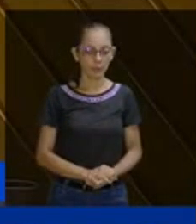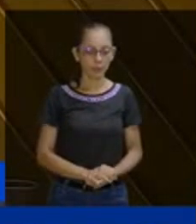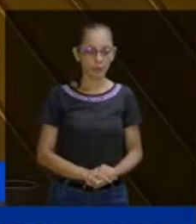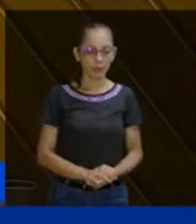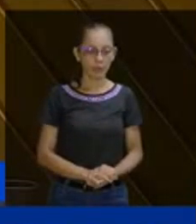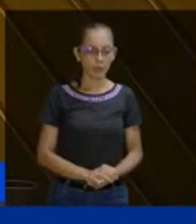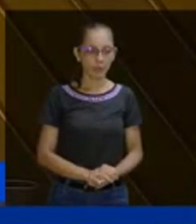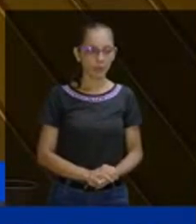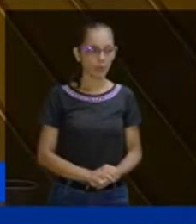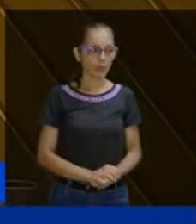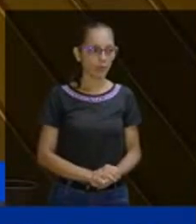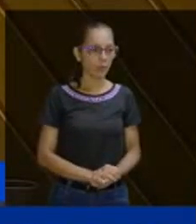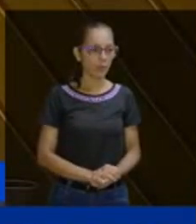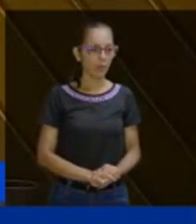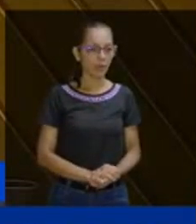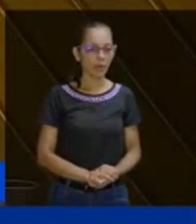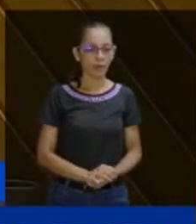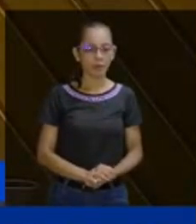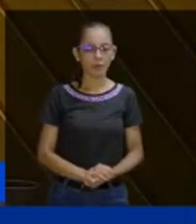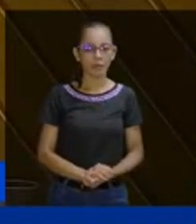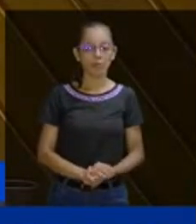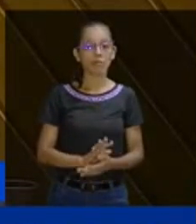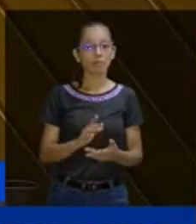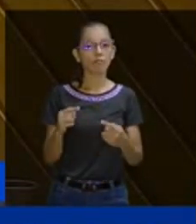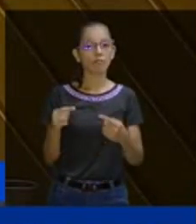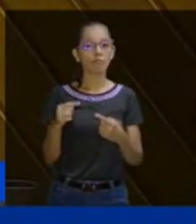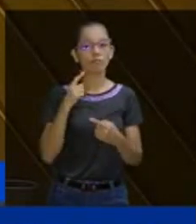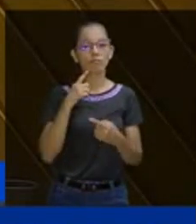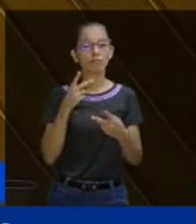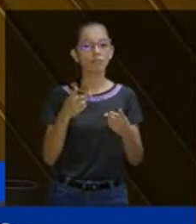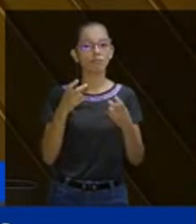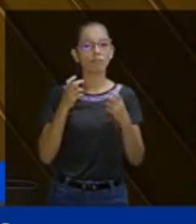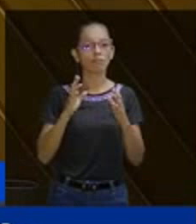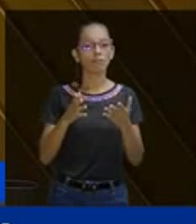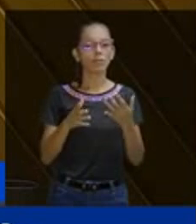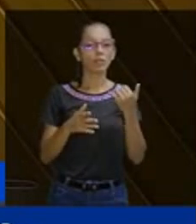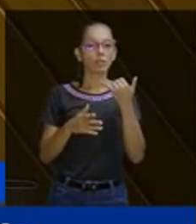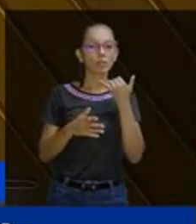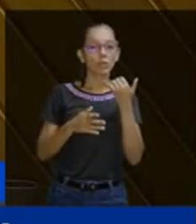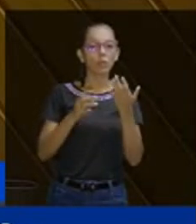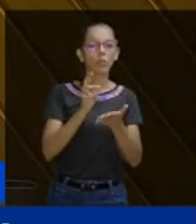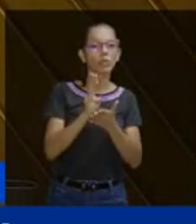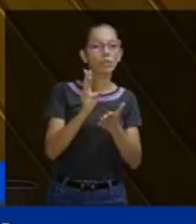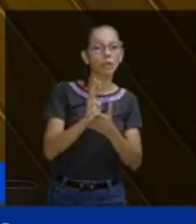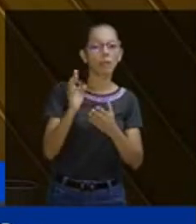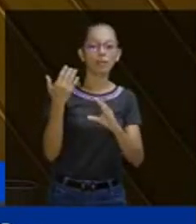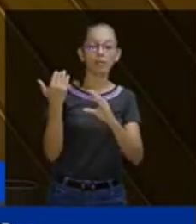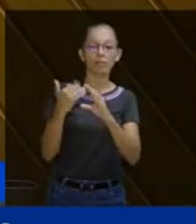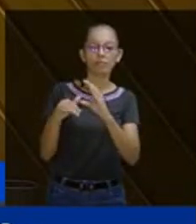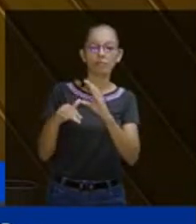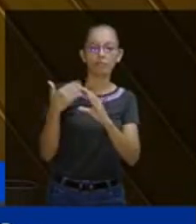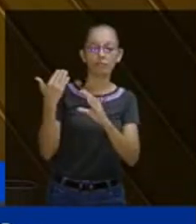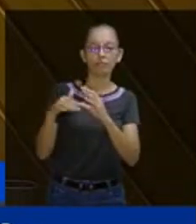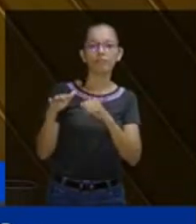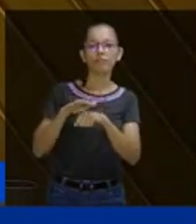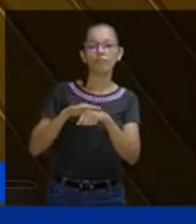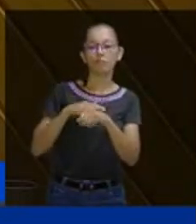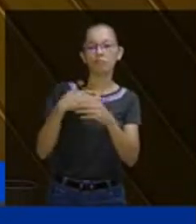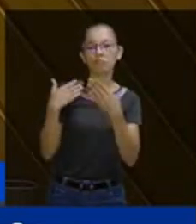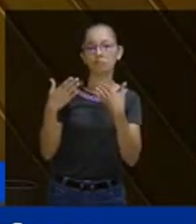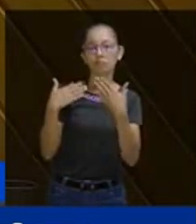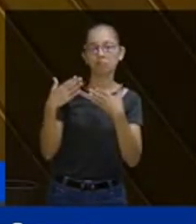A alegação é corroborada por conversas em aplicativos de mensagens entre Luanderson, o caçula, e Rosemiro, vulgo